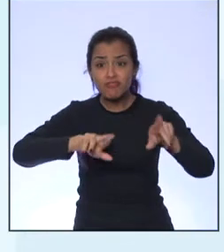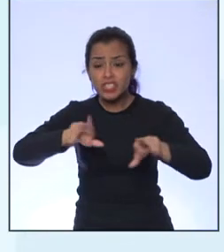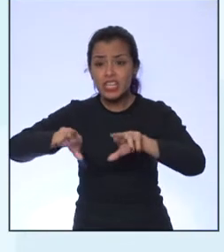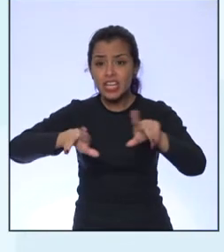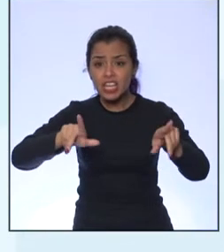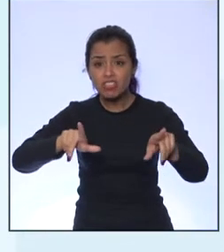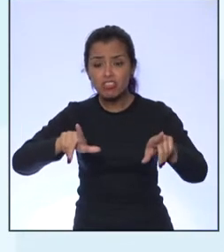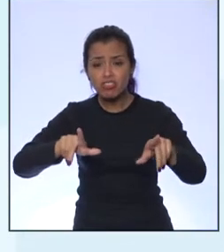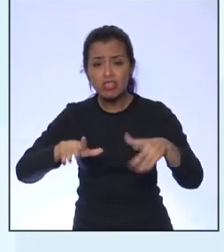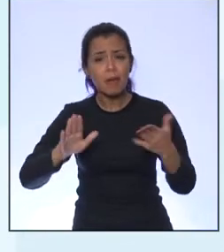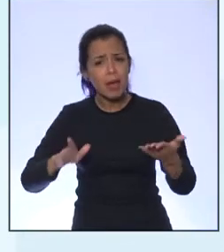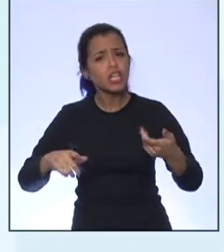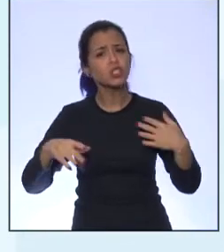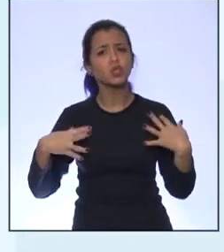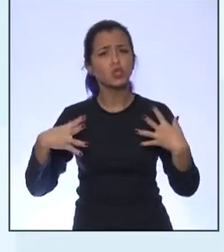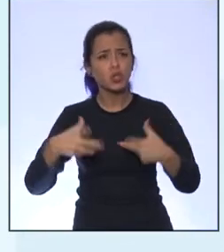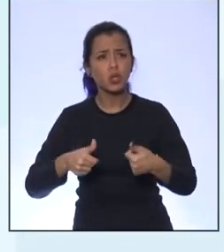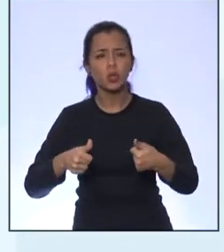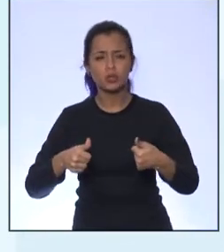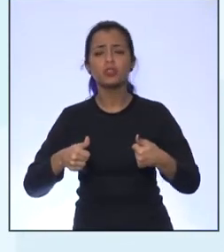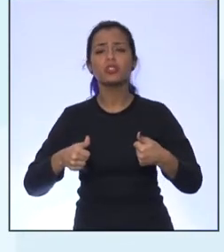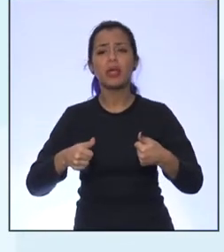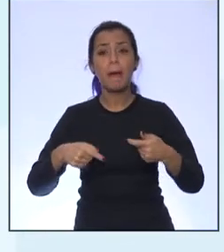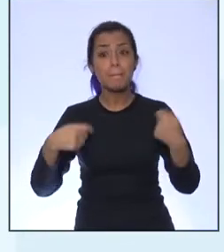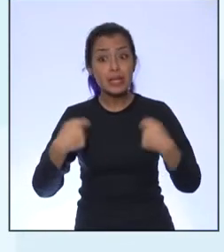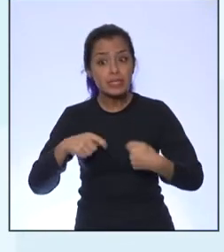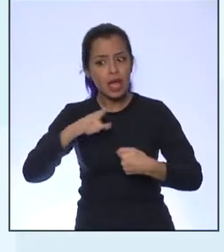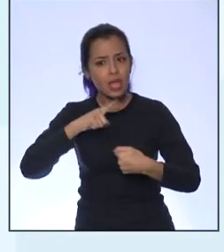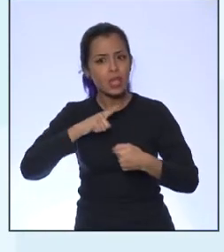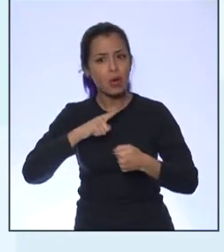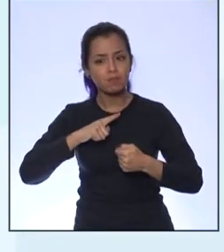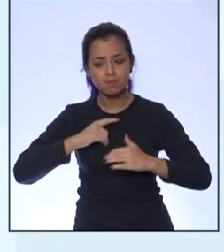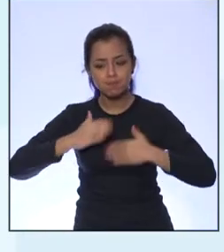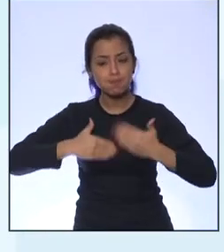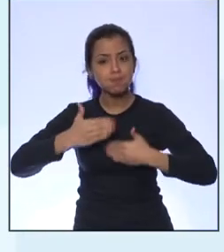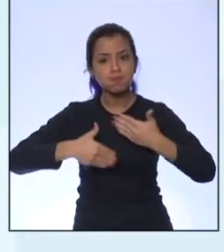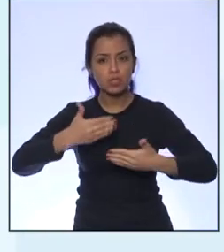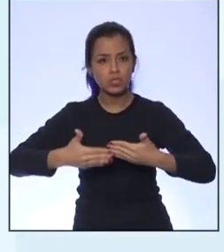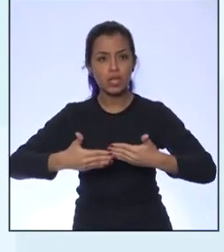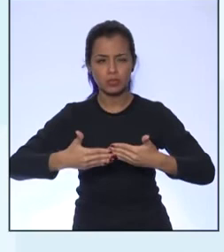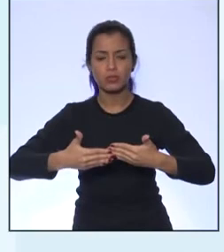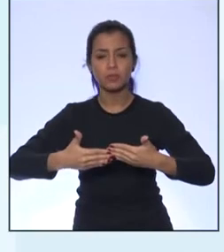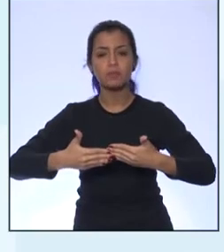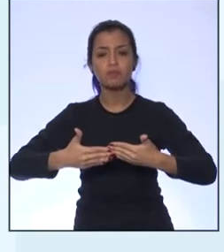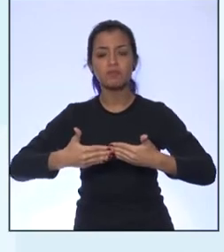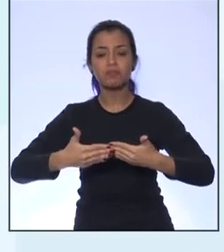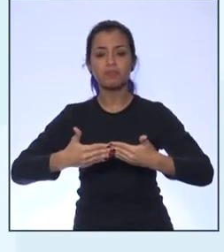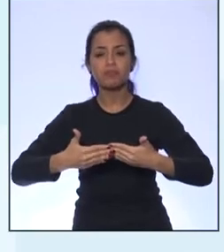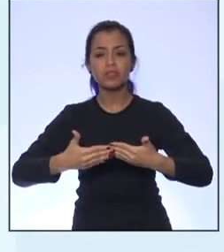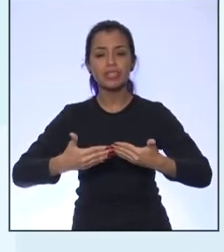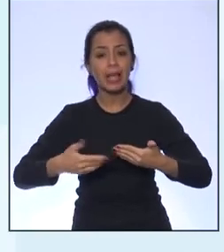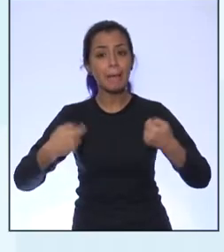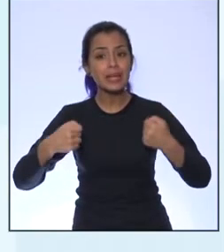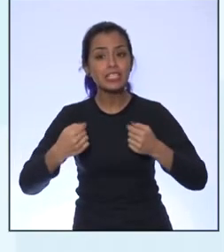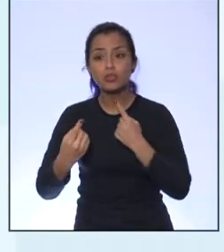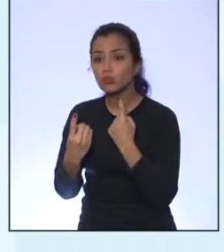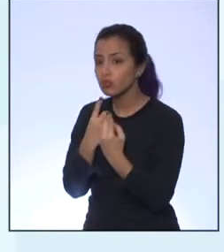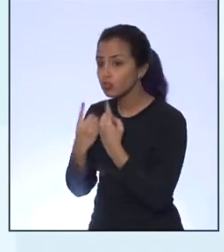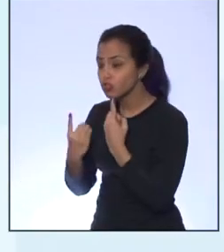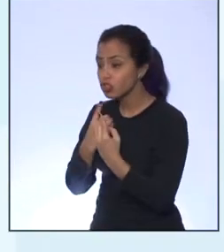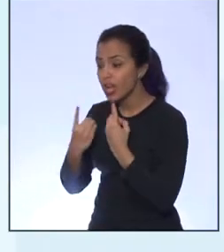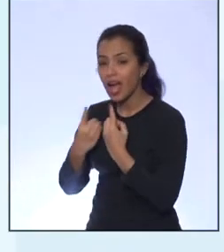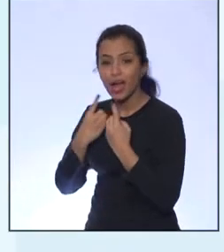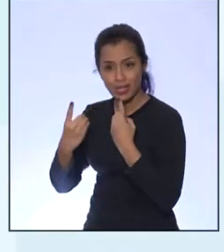mesmo processo, pelo mesmo túnel, com pouca flexibilidade e pouca autonomia para dialogar com o seu projeto de